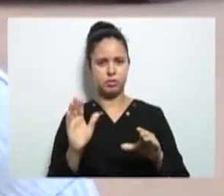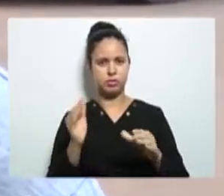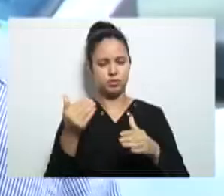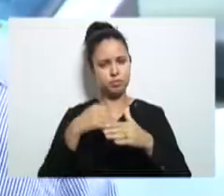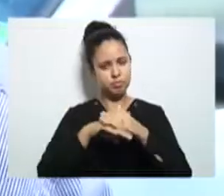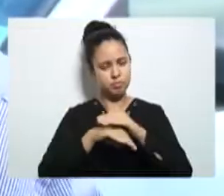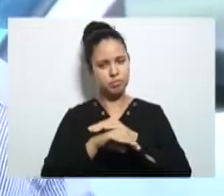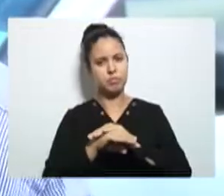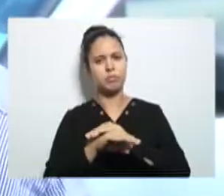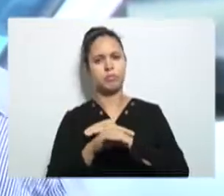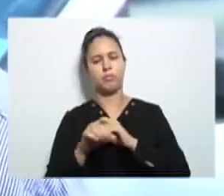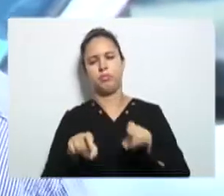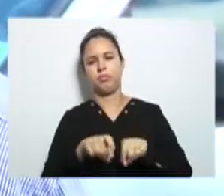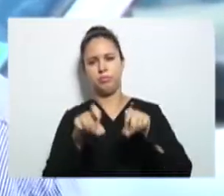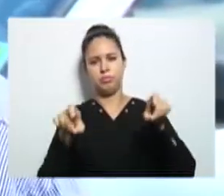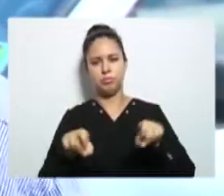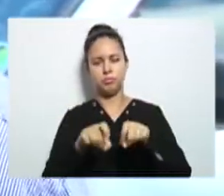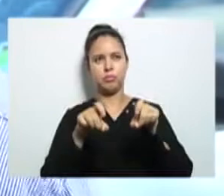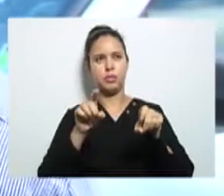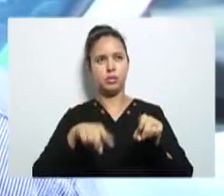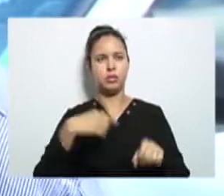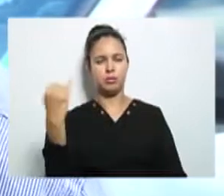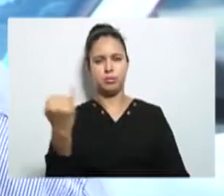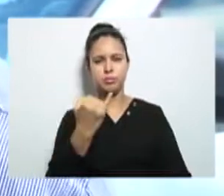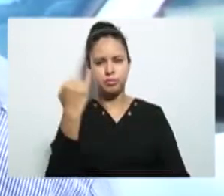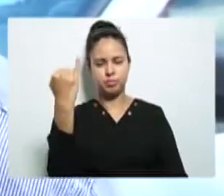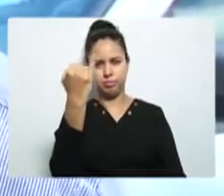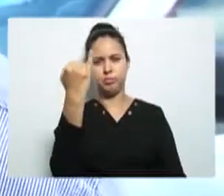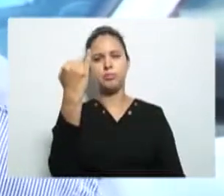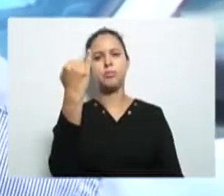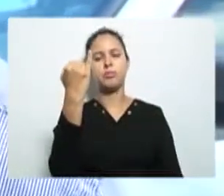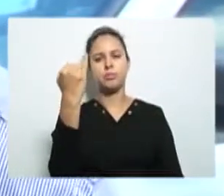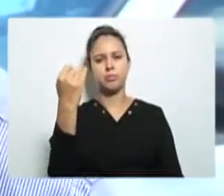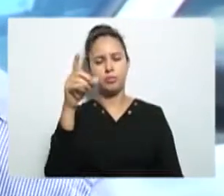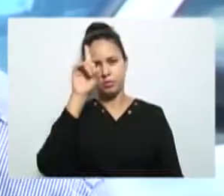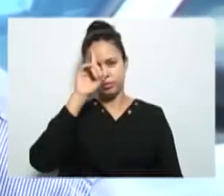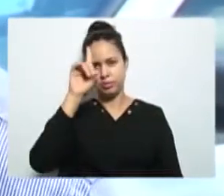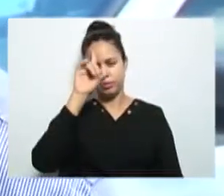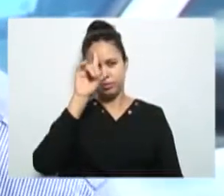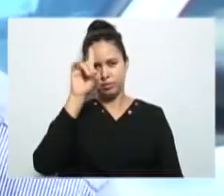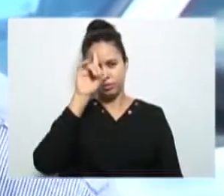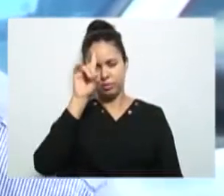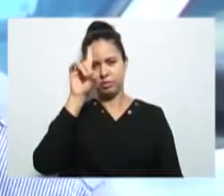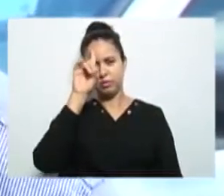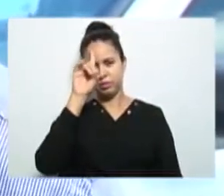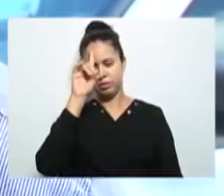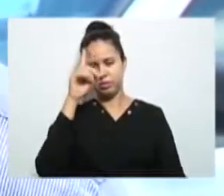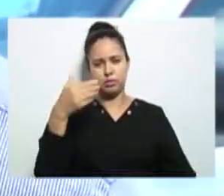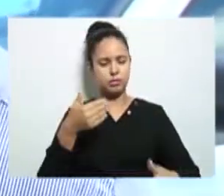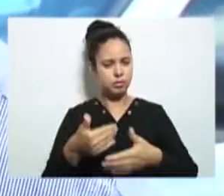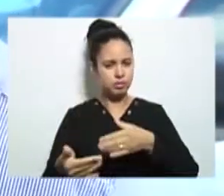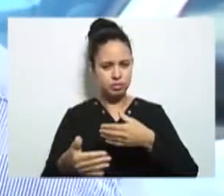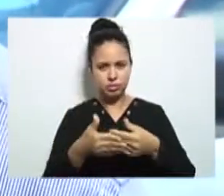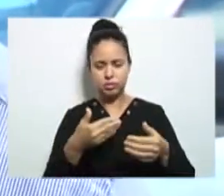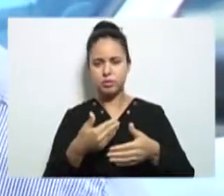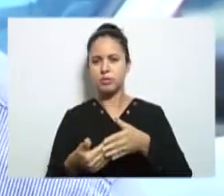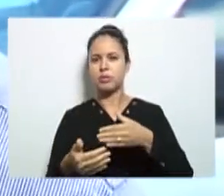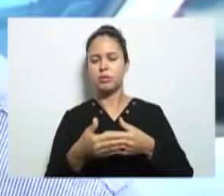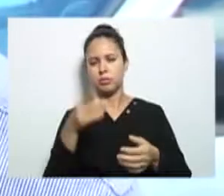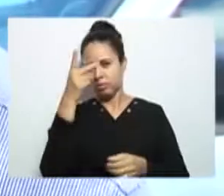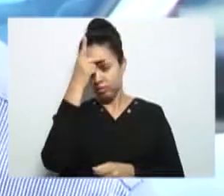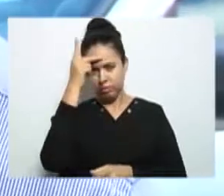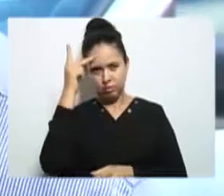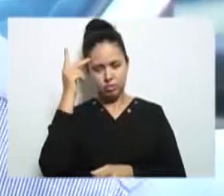relacionados ao computador. O sistema operacional é muito importante, uma ferramenta muito importante no nosso dia a dia. Todo e qualquer cidadão que vai desenvolver